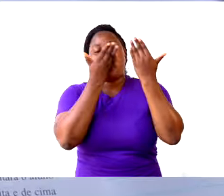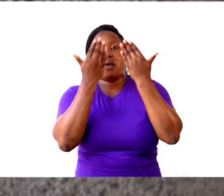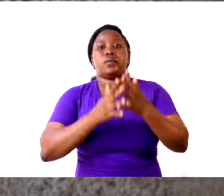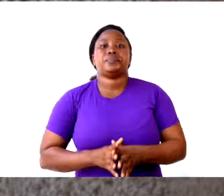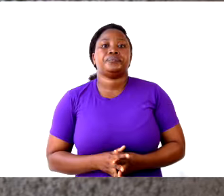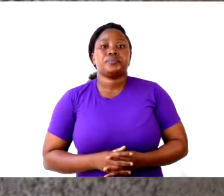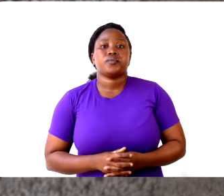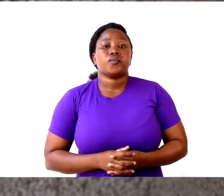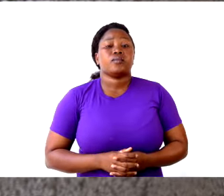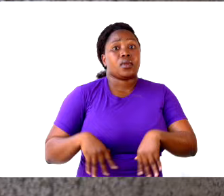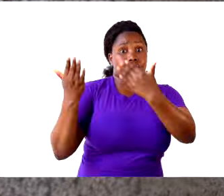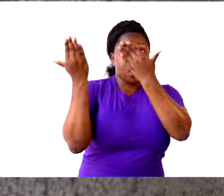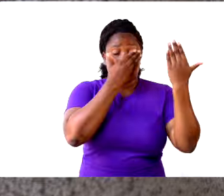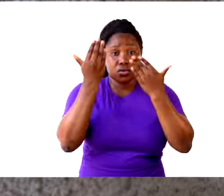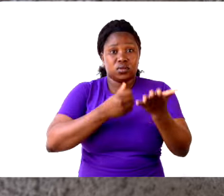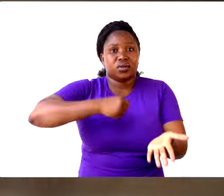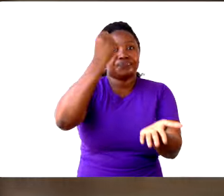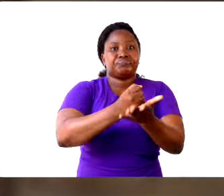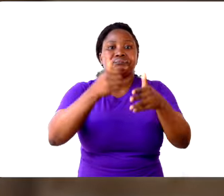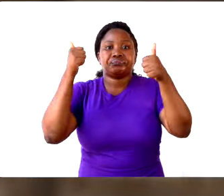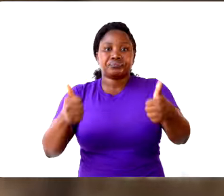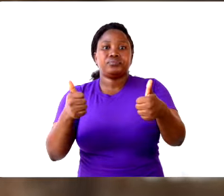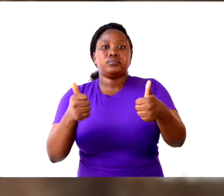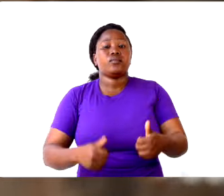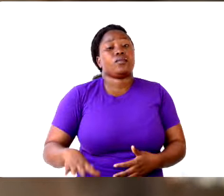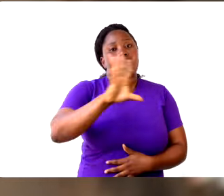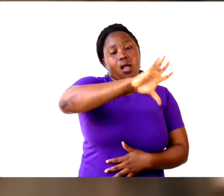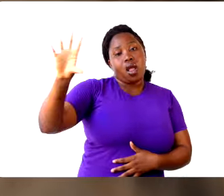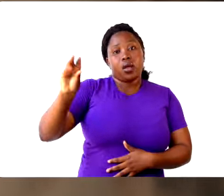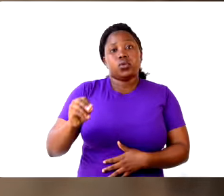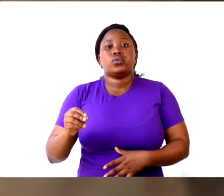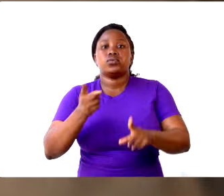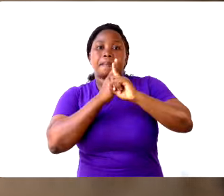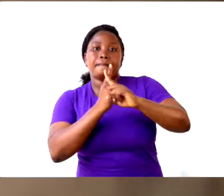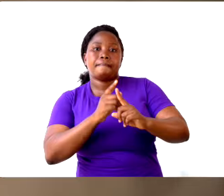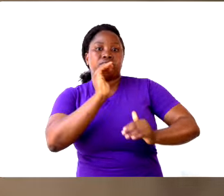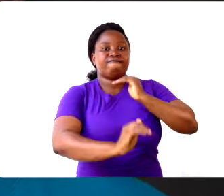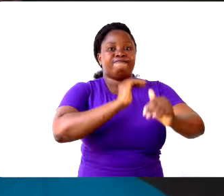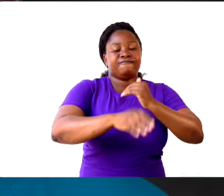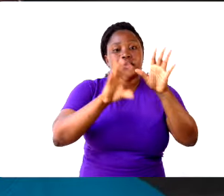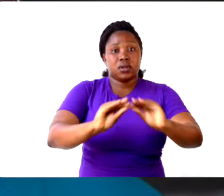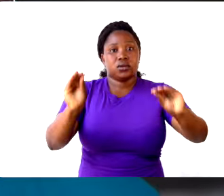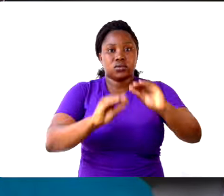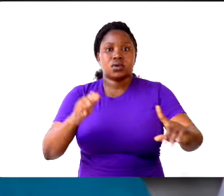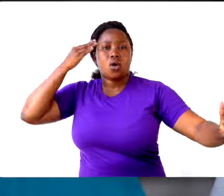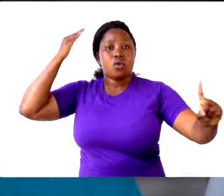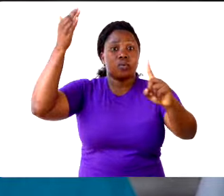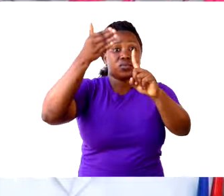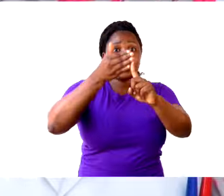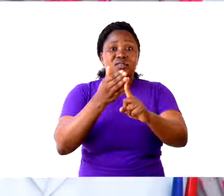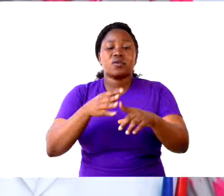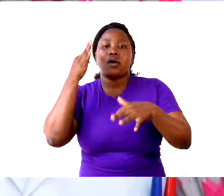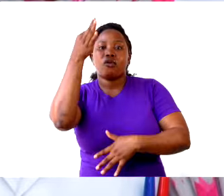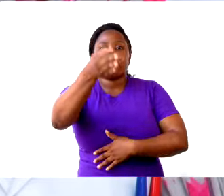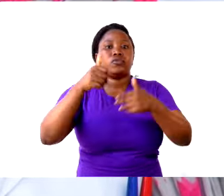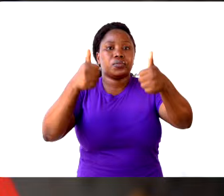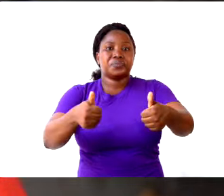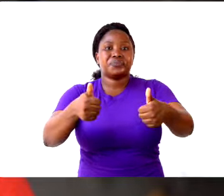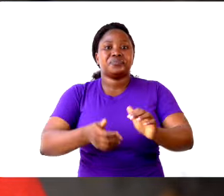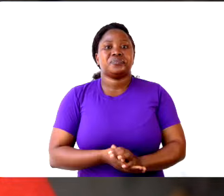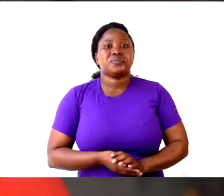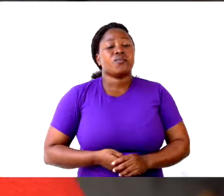presente desde o primeiro dia de aulas. Aprender é a melhor escolha. Vamos todos apostar na